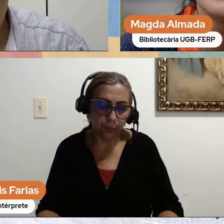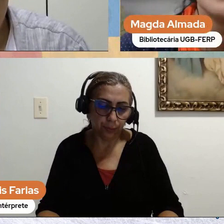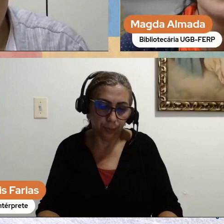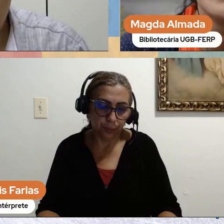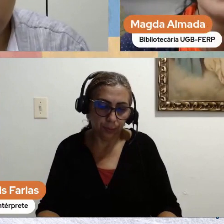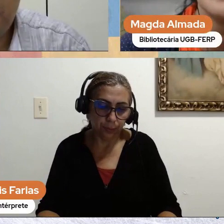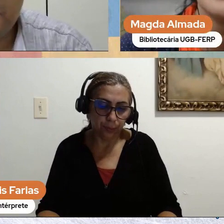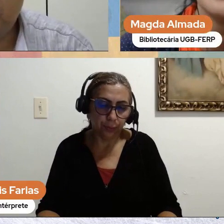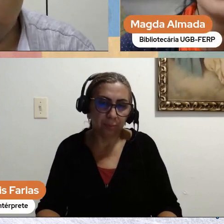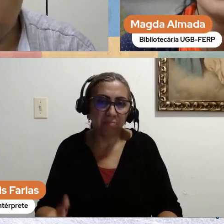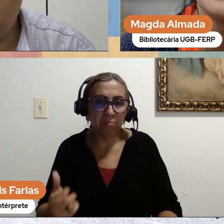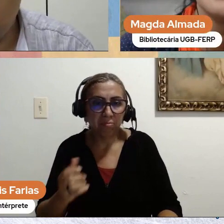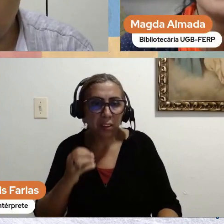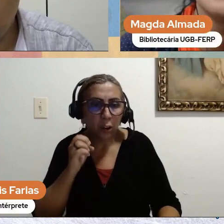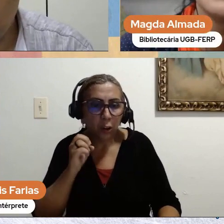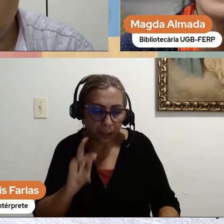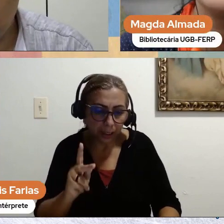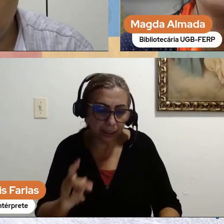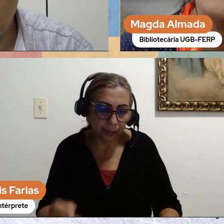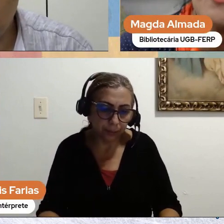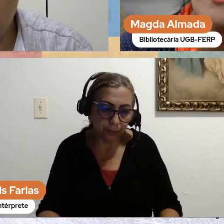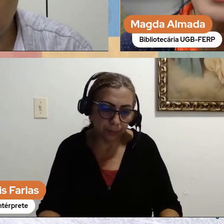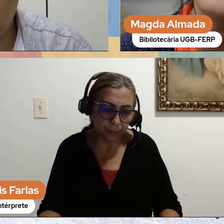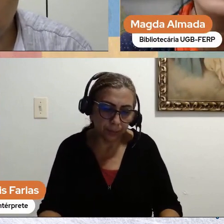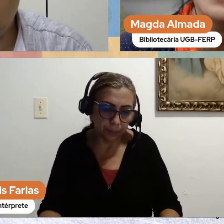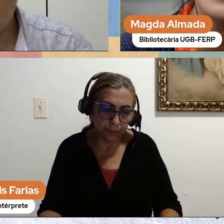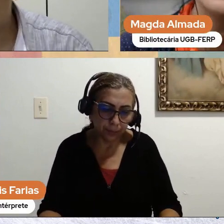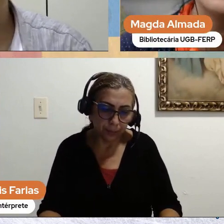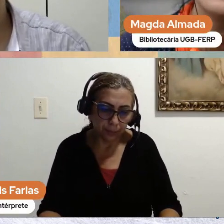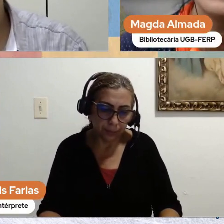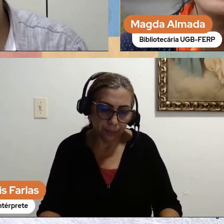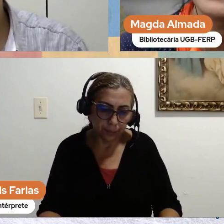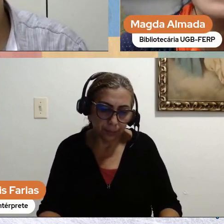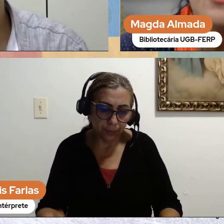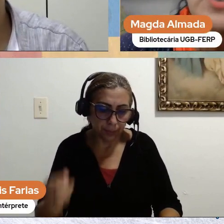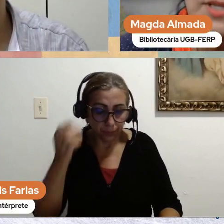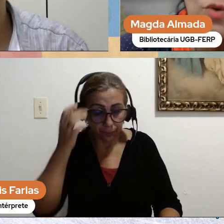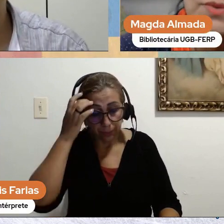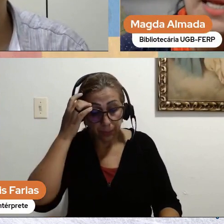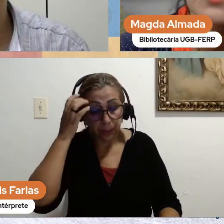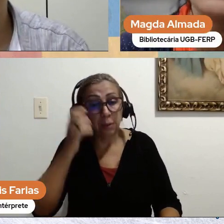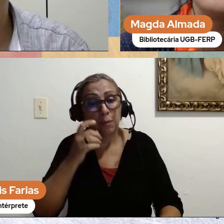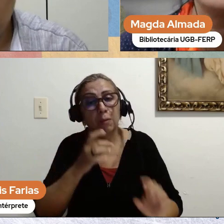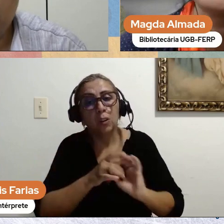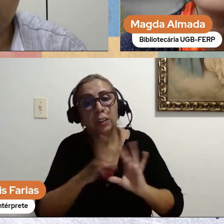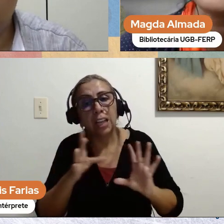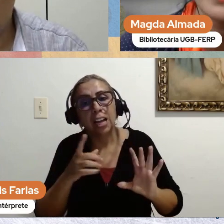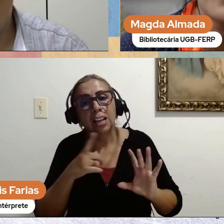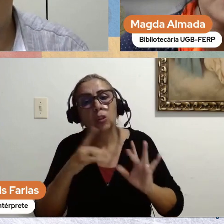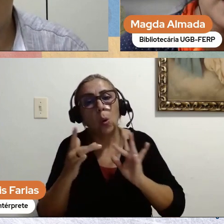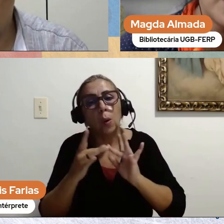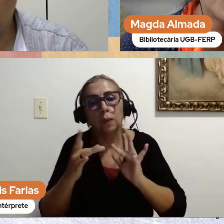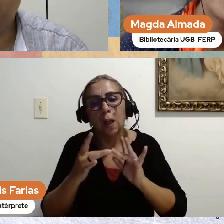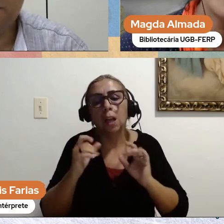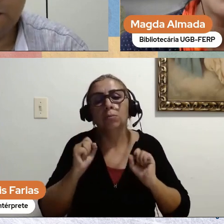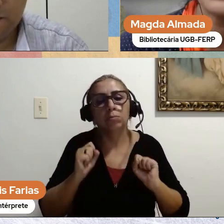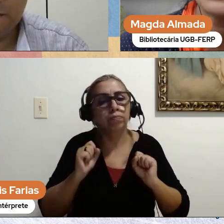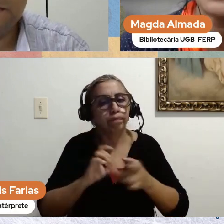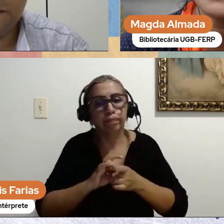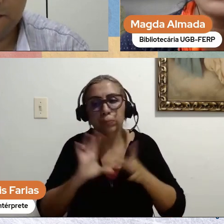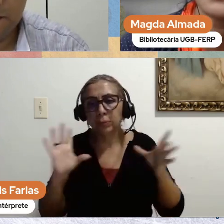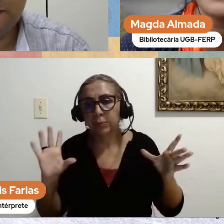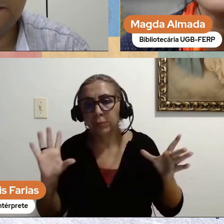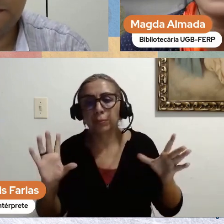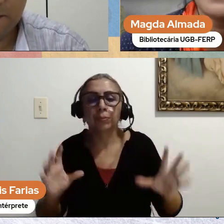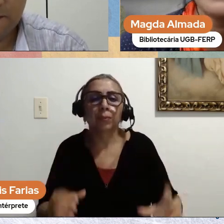Qualquer esclarecimento, pode, por favor, colocar novamente. Por favor, fica à vontade. Quem quiser fazer contato comigo, pode ficar à vontade para a